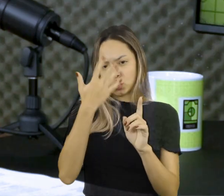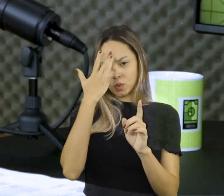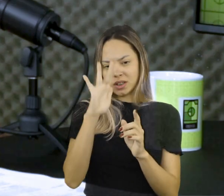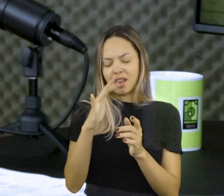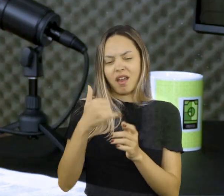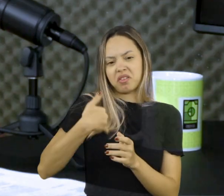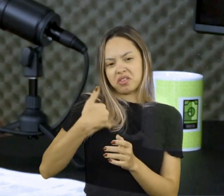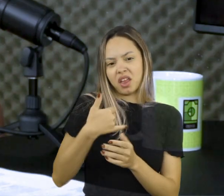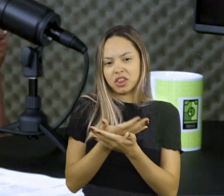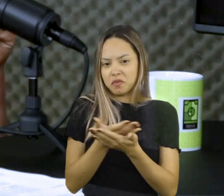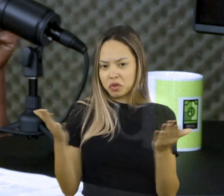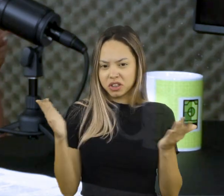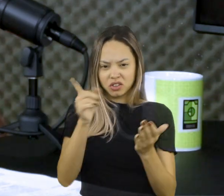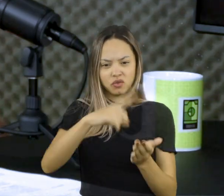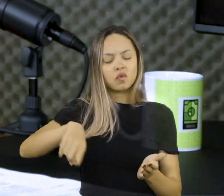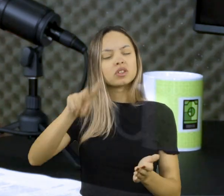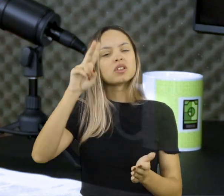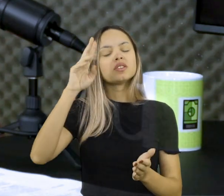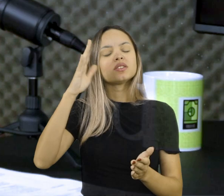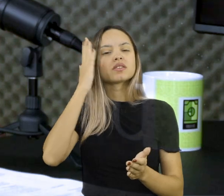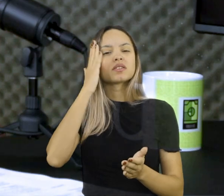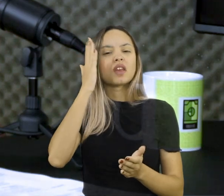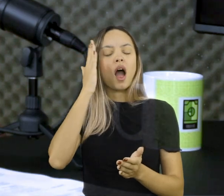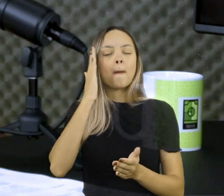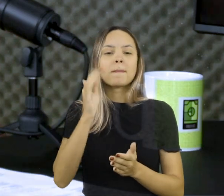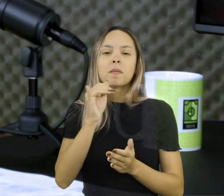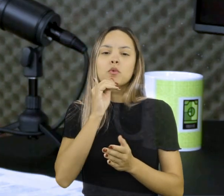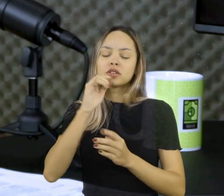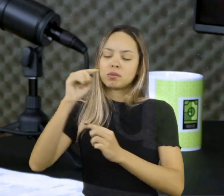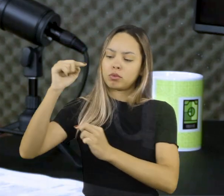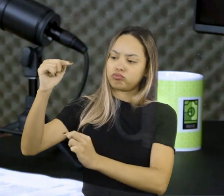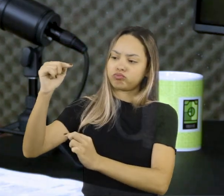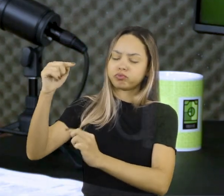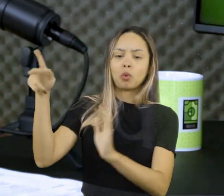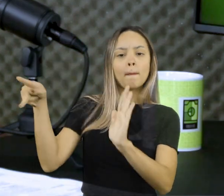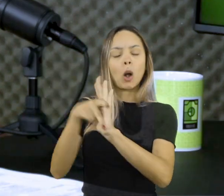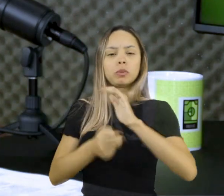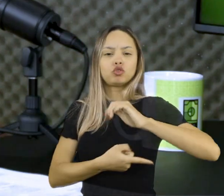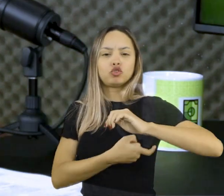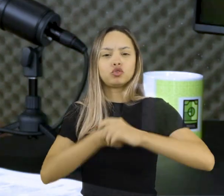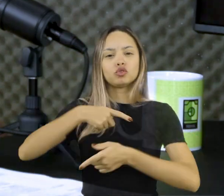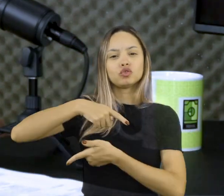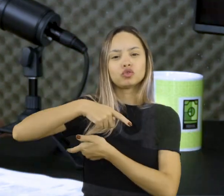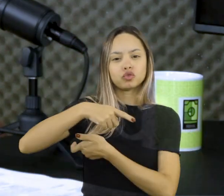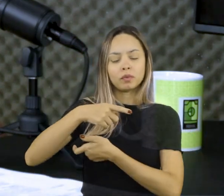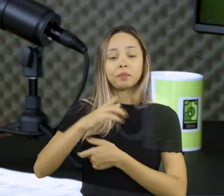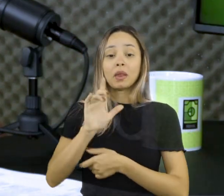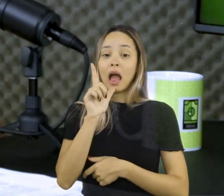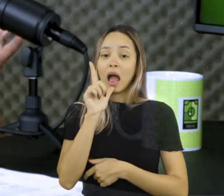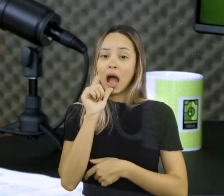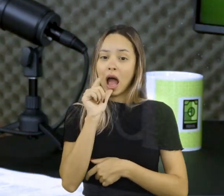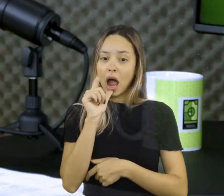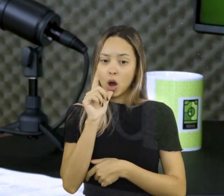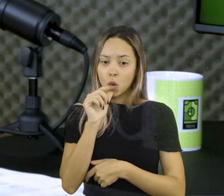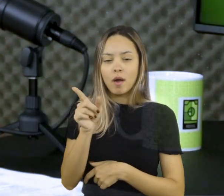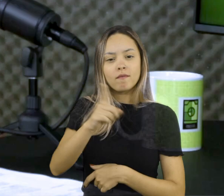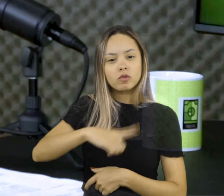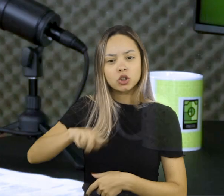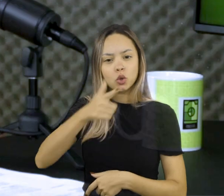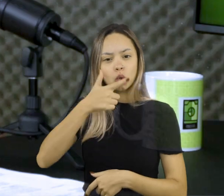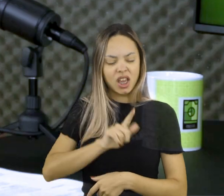vocês lembram de frasco de desodorante, que você, com água, você vai